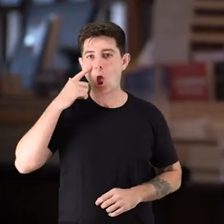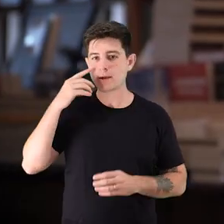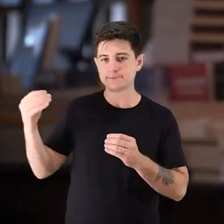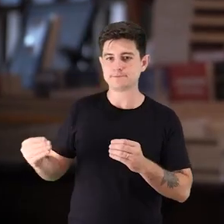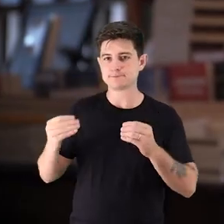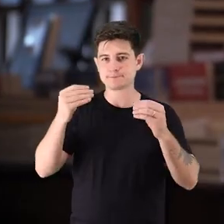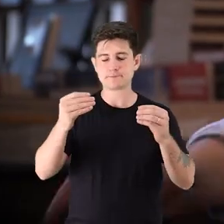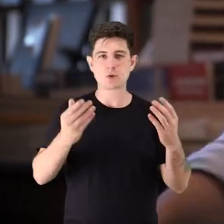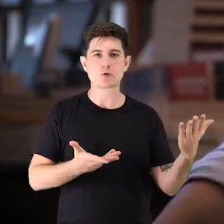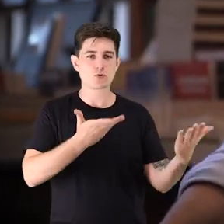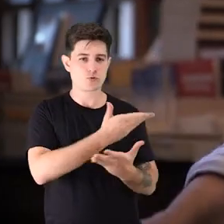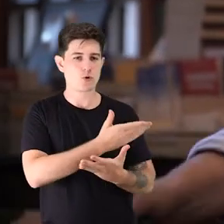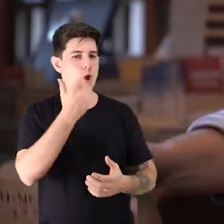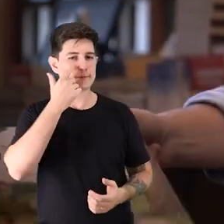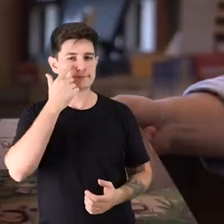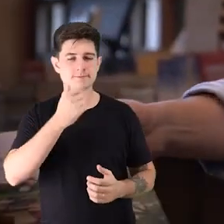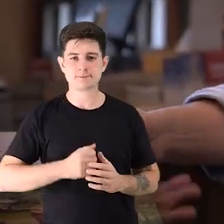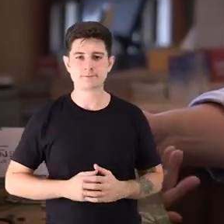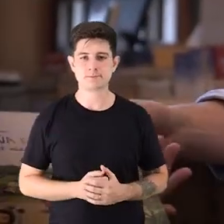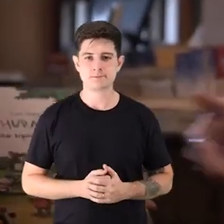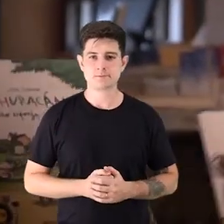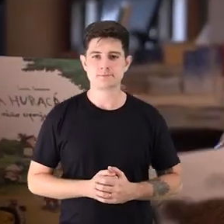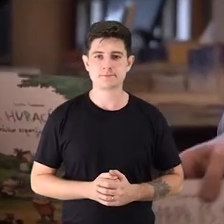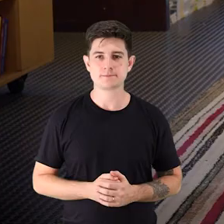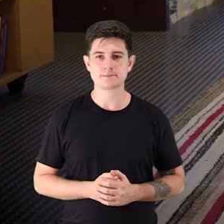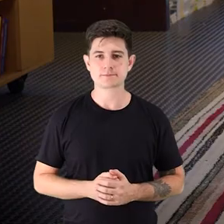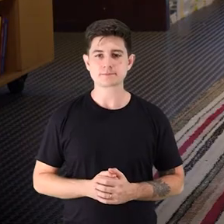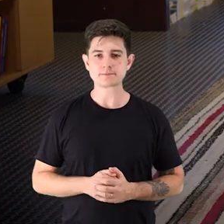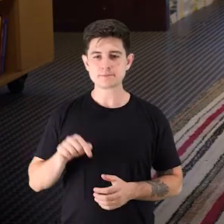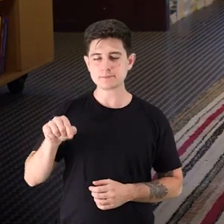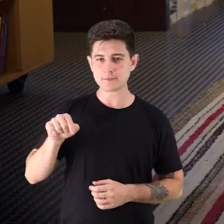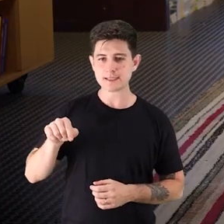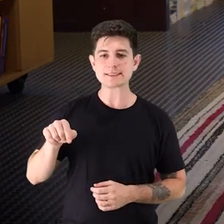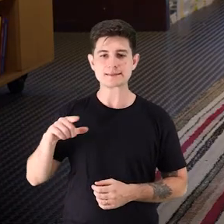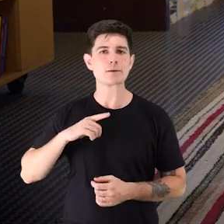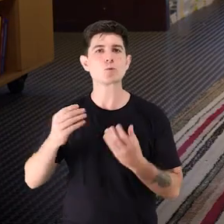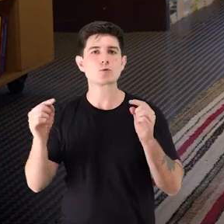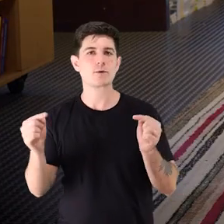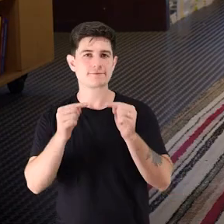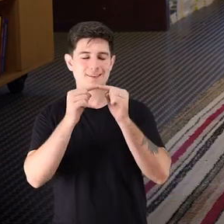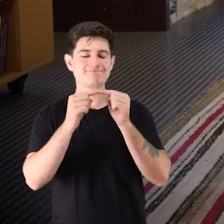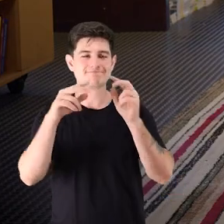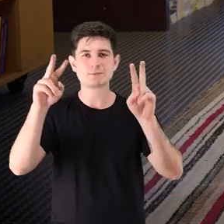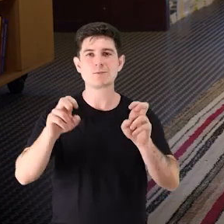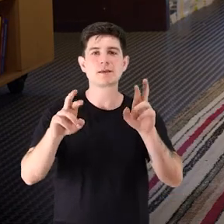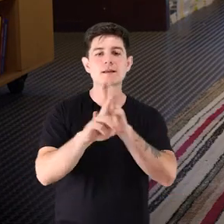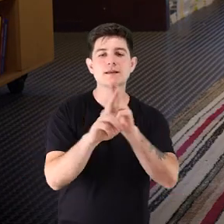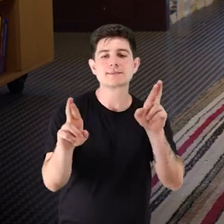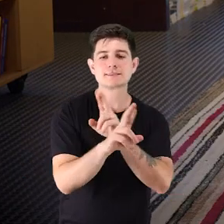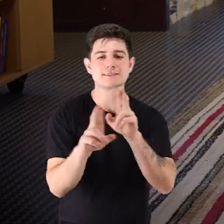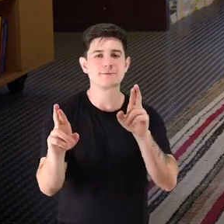Meu, né? Que é o, Sim. Né? Sim, o papai. Vamos trocar aqui de lugar aqui, por aqui para o pessoal ver aqui. O Papai é Meu aqui, ó. Papai é Meu, que tem muito a ver com